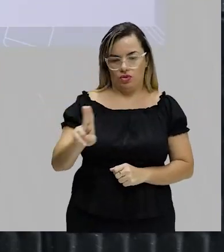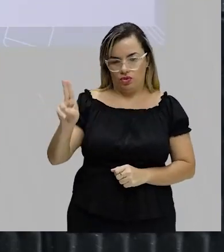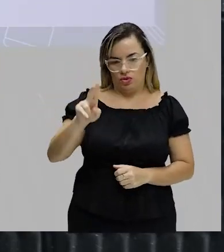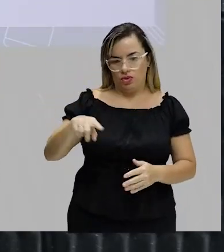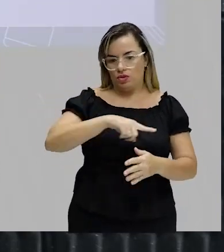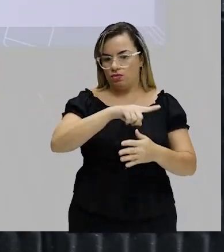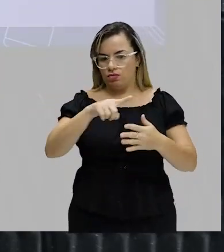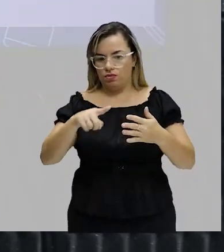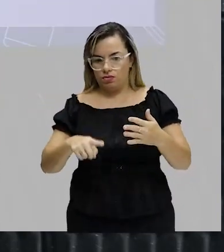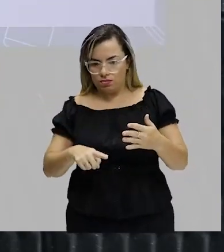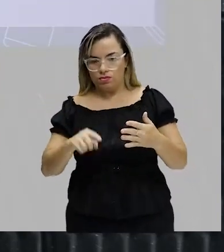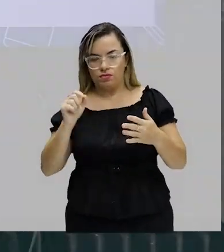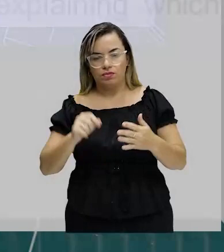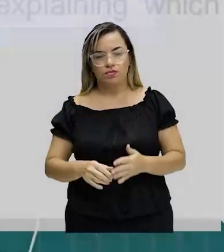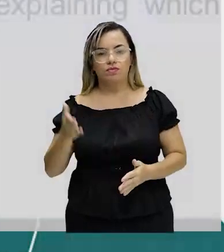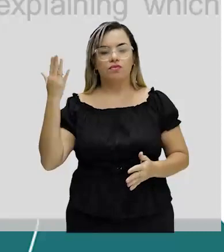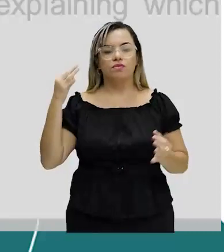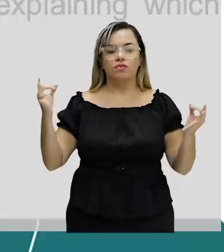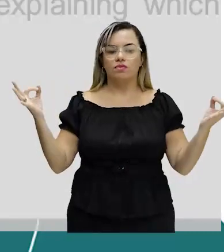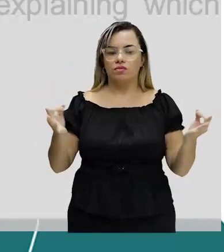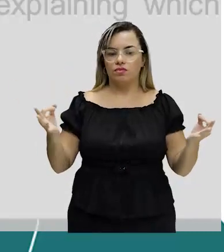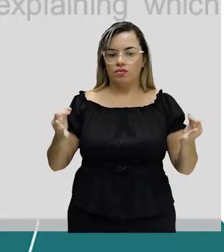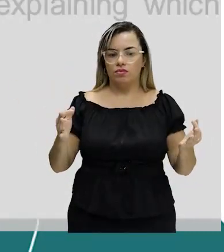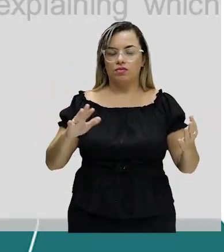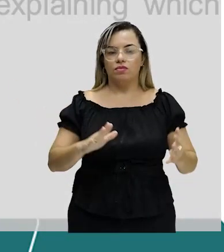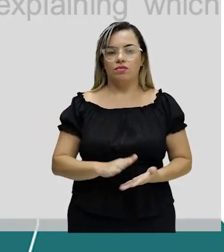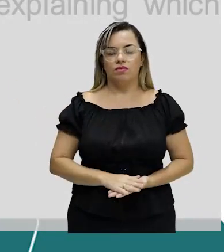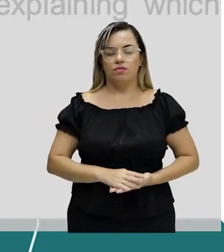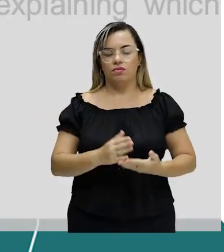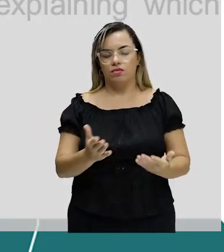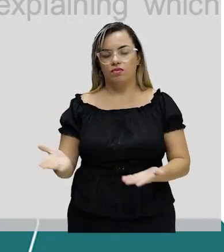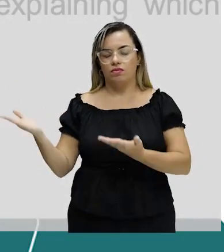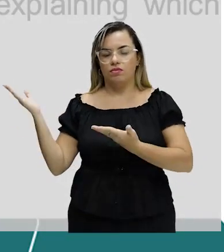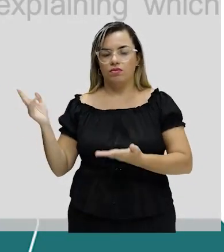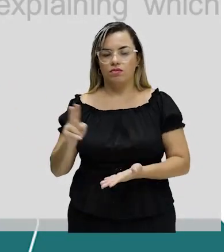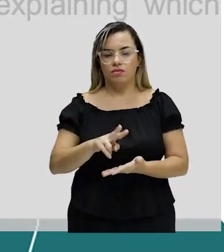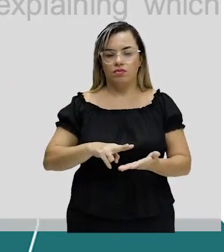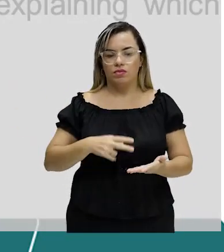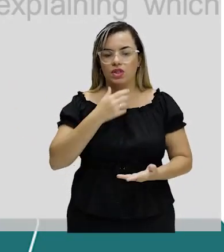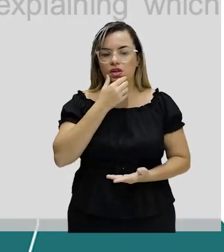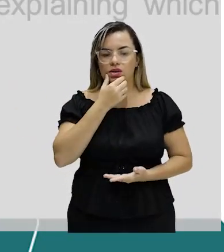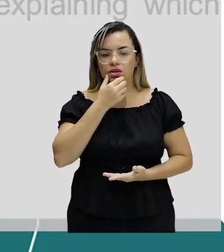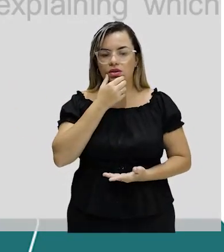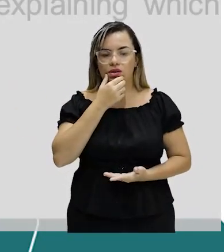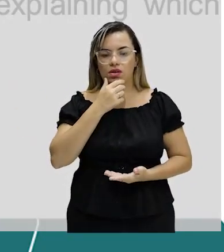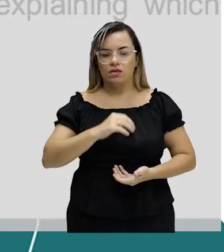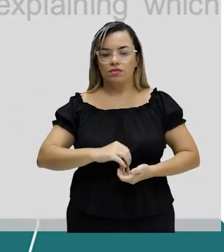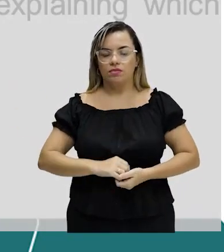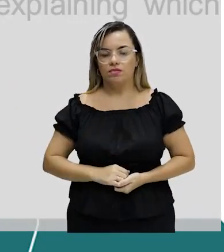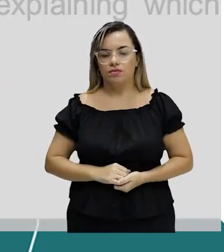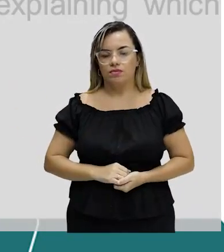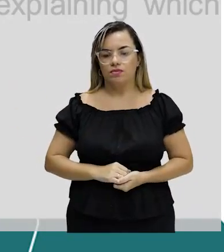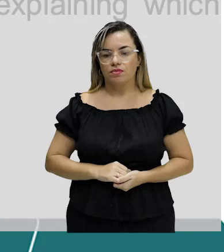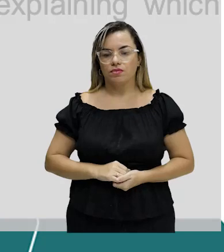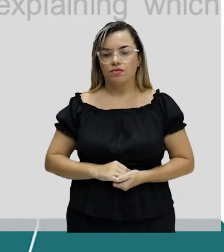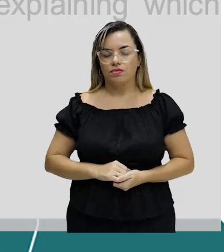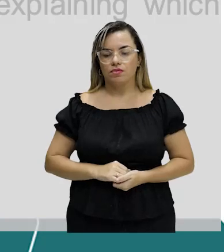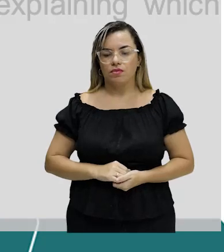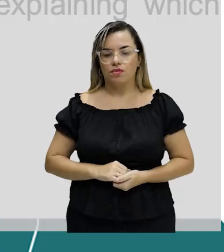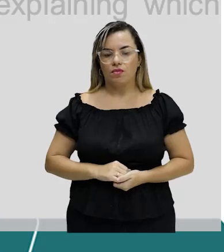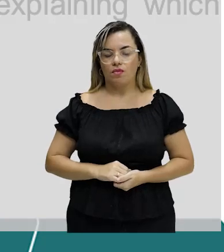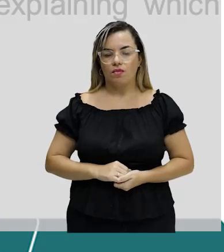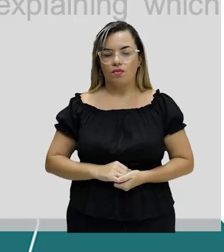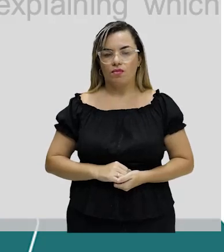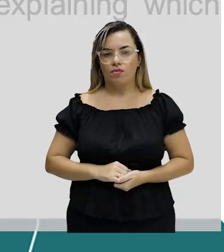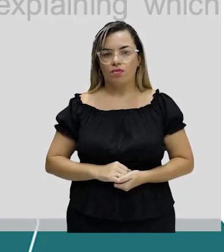Então, vamos lá. Falando de perfect tenses ou de formas perfeitas, nós temos perfect tenses are compound tenses. Então,